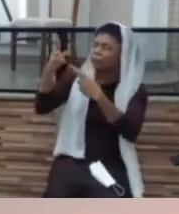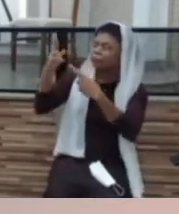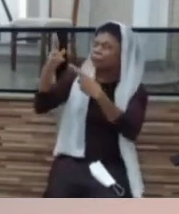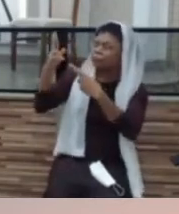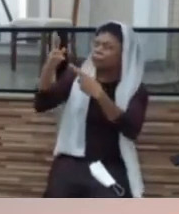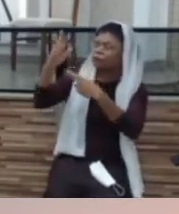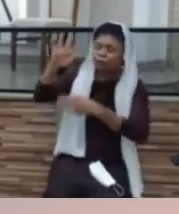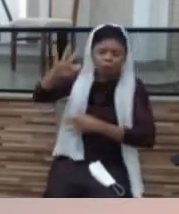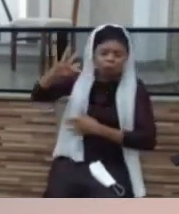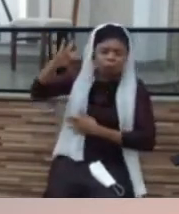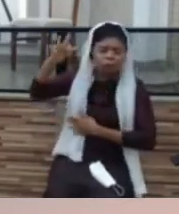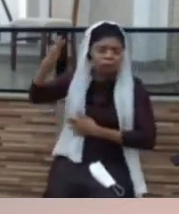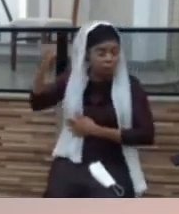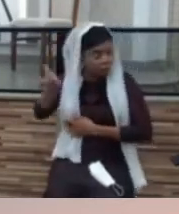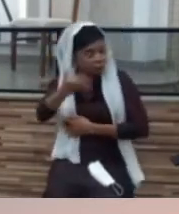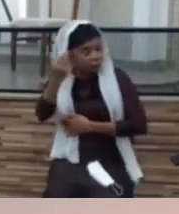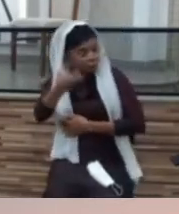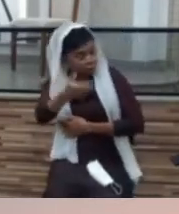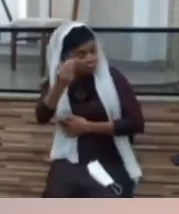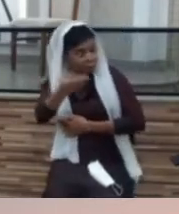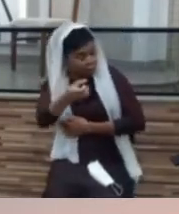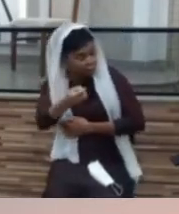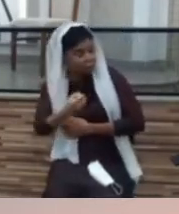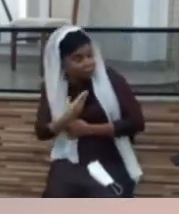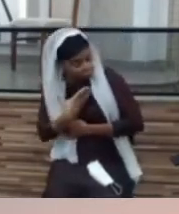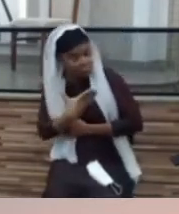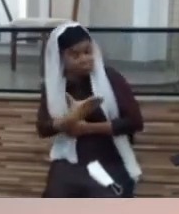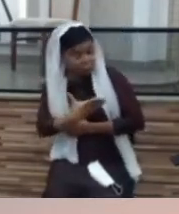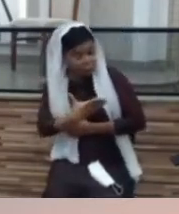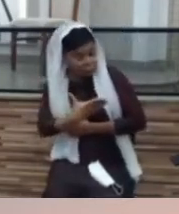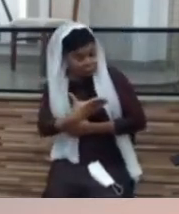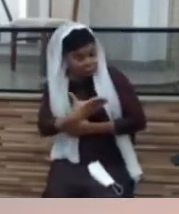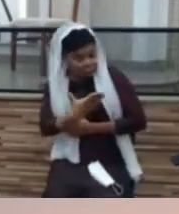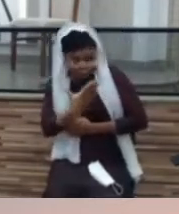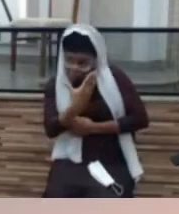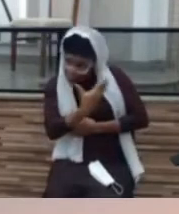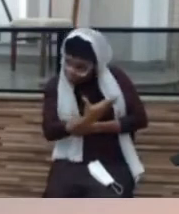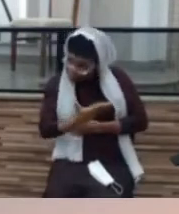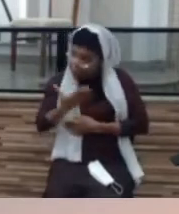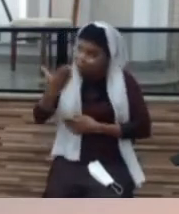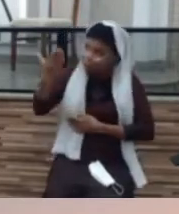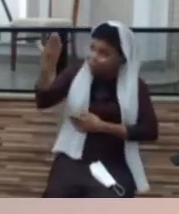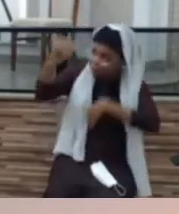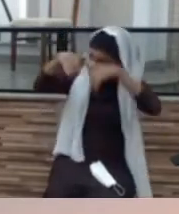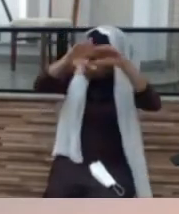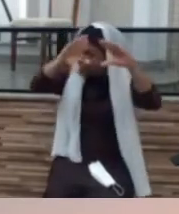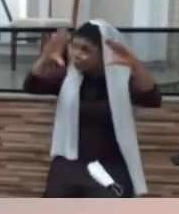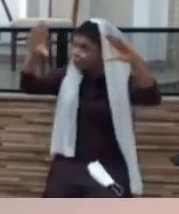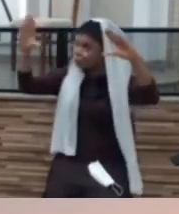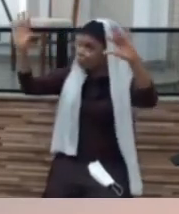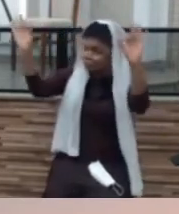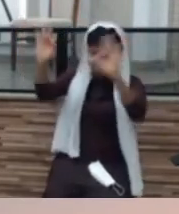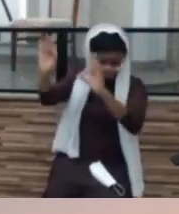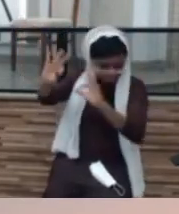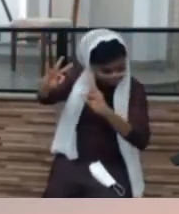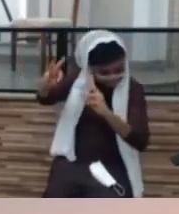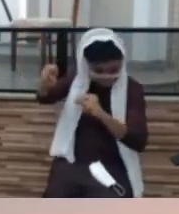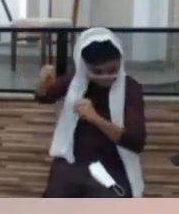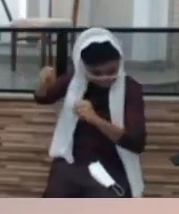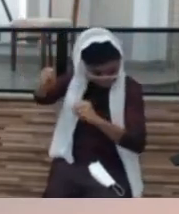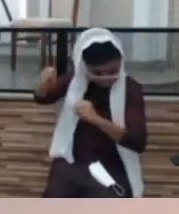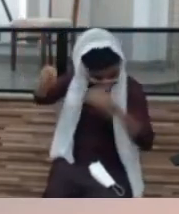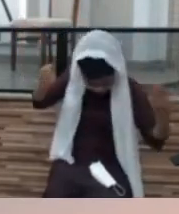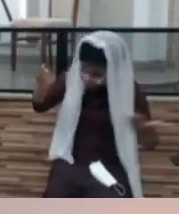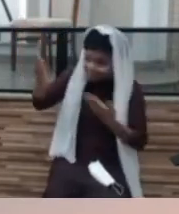do meu Pai, a possuir por herança o reino que vos está preparado desde antes da fundação do mundo. Entra para o gozo do meu